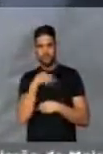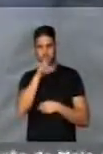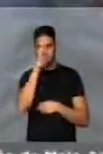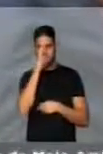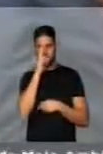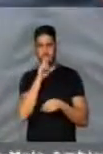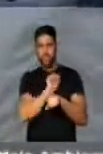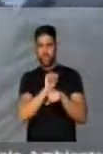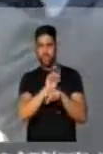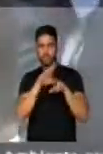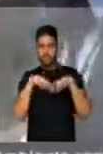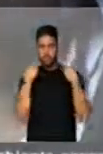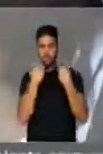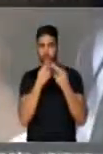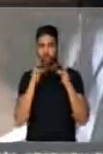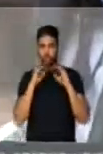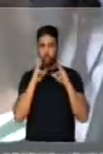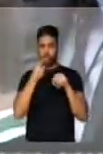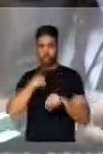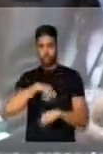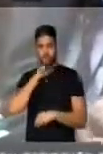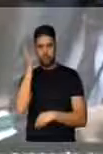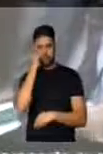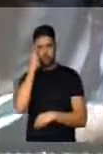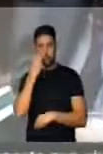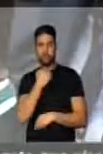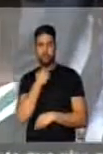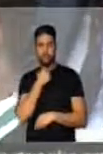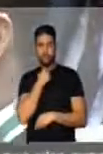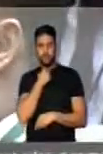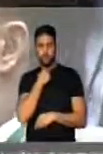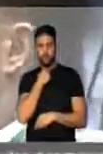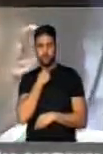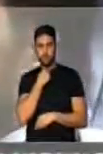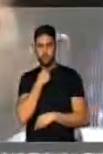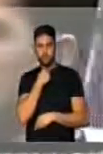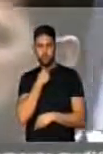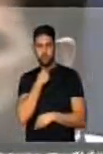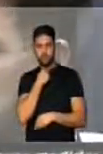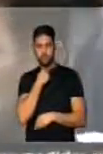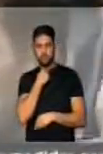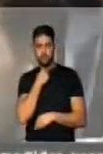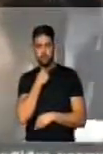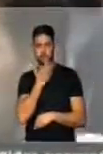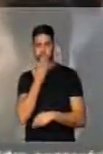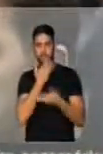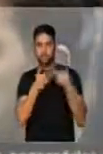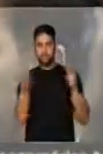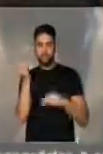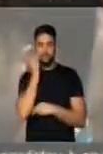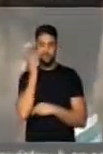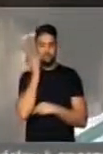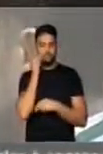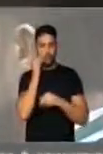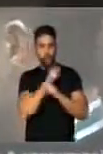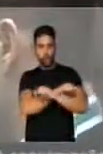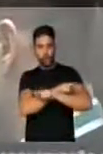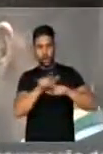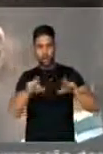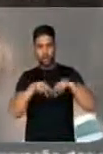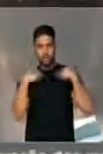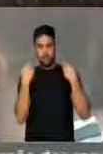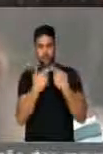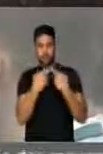sessão como todos sabemos que não pode parar pra ninguém que teve aqui e o tipo de tentativa de esvaziamento da